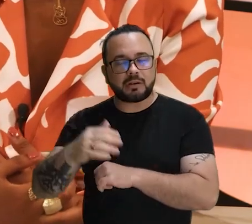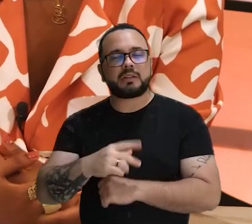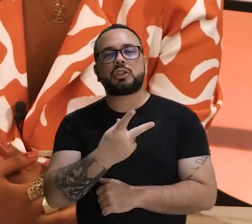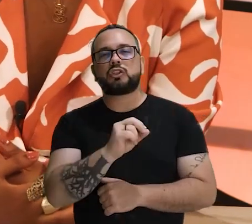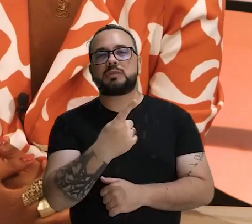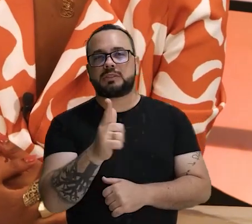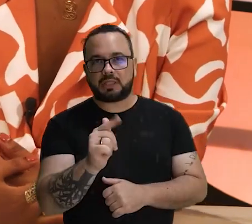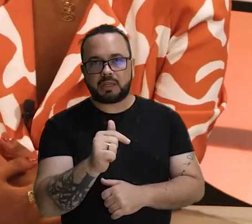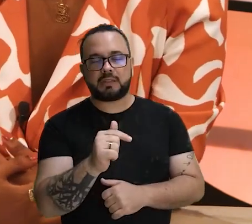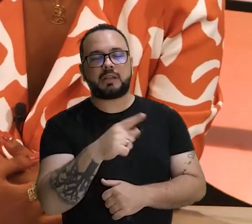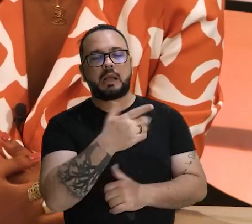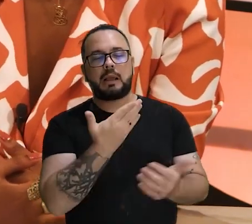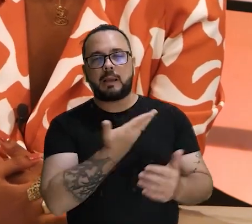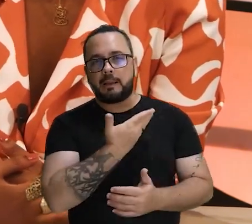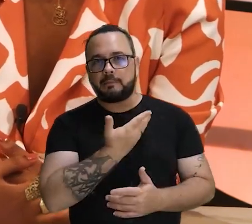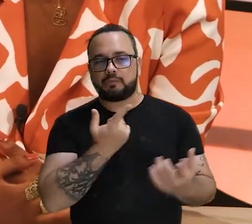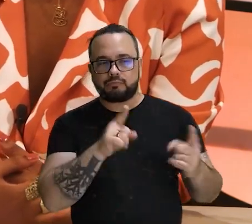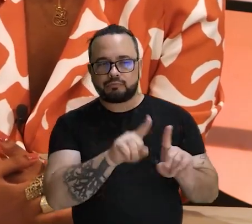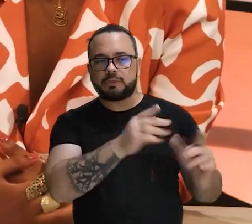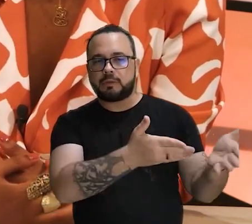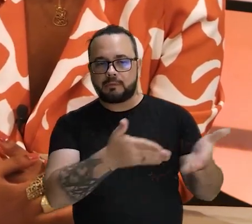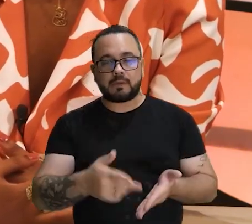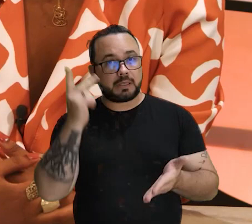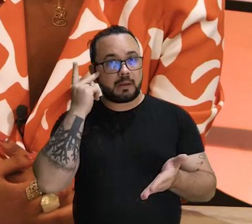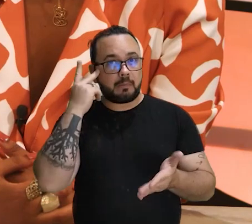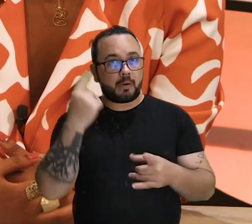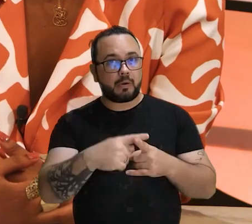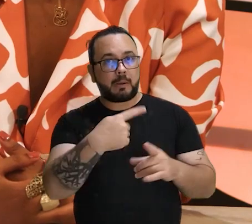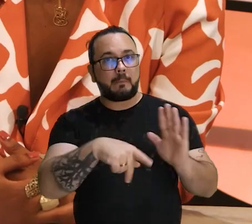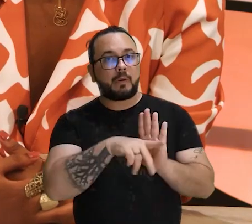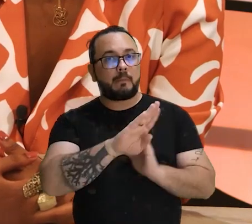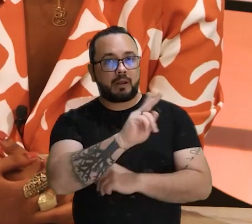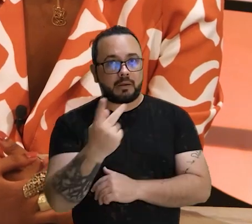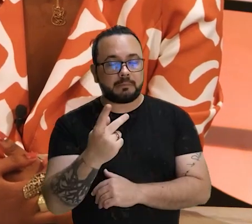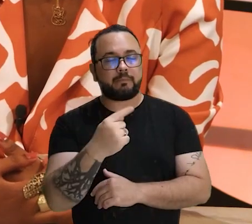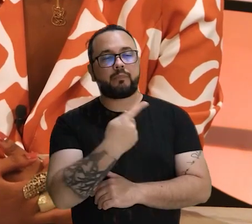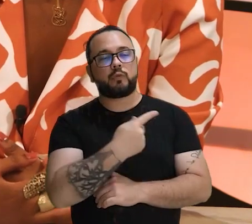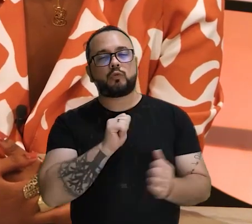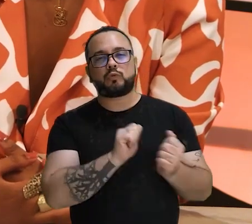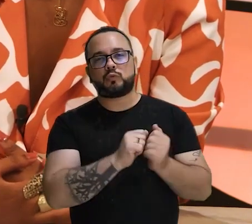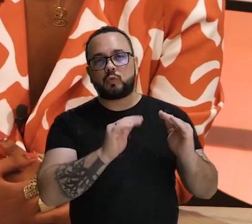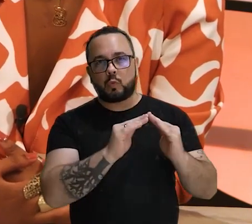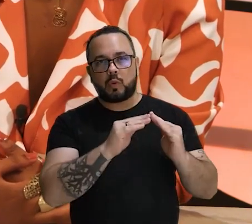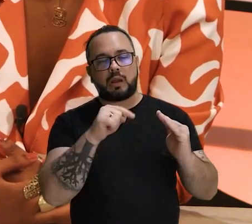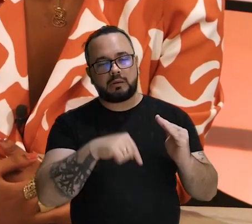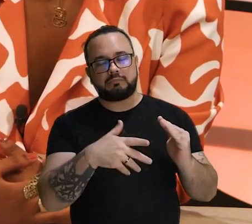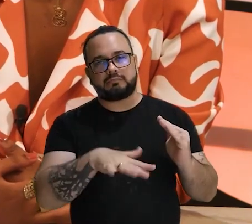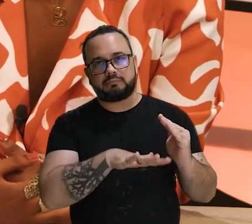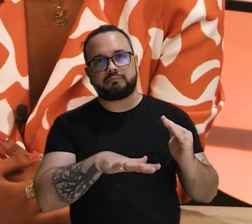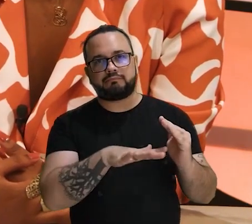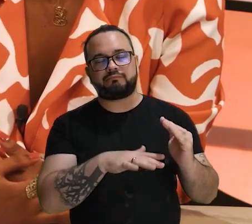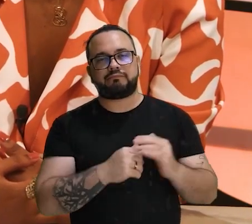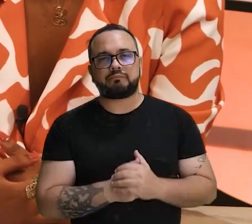Em 2017, que foi um grande parceiro. Depois ele veio morar em São Paulo, ele é de BH. E aí a gente morou quase na mesma casa, sendo duas casas no mesmo